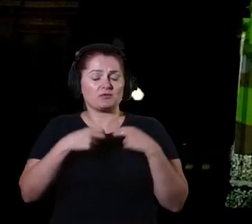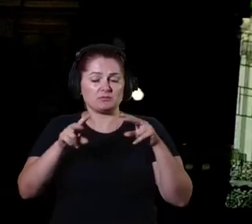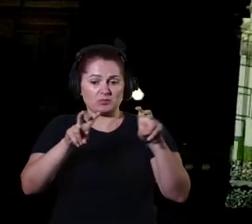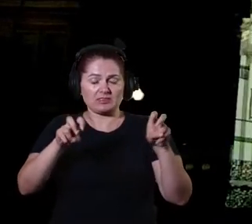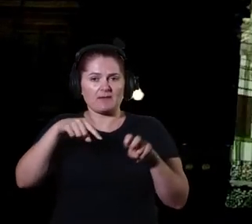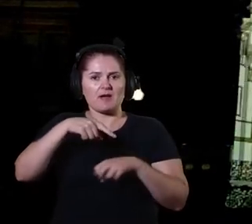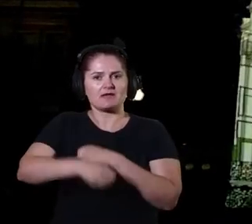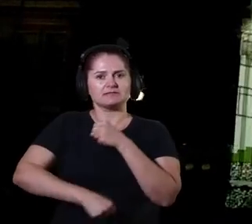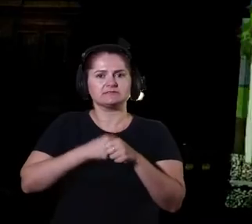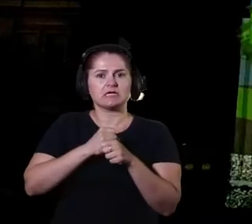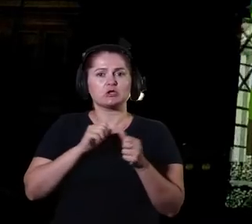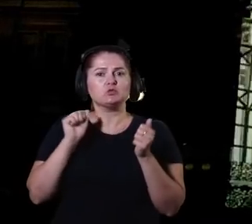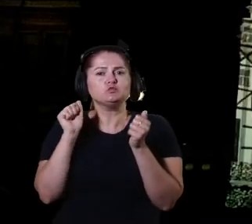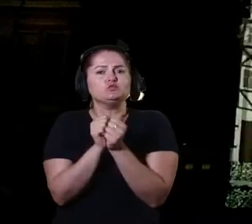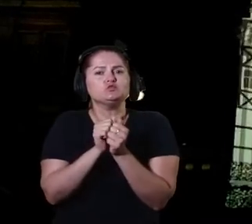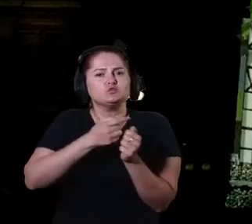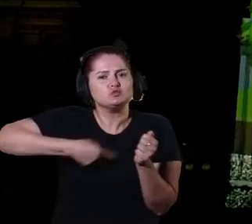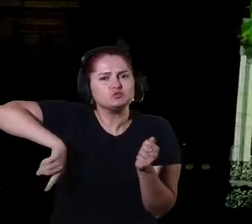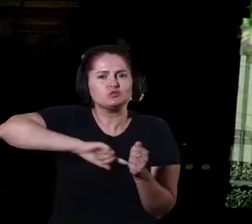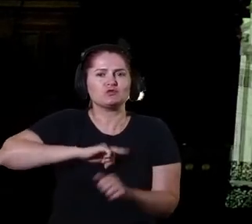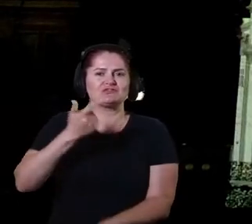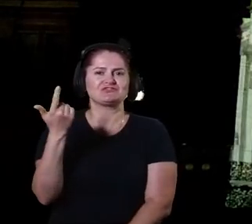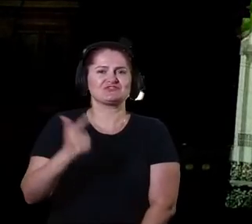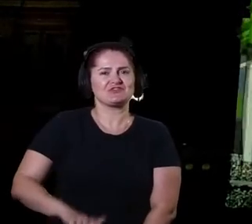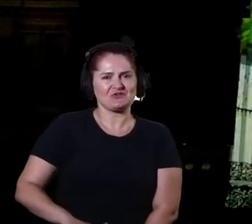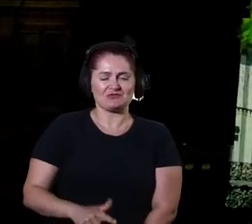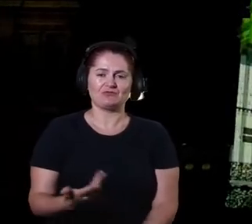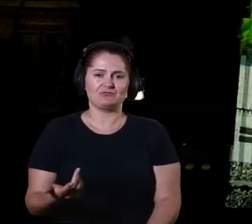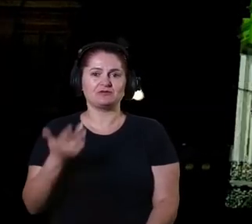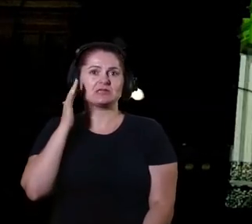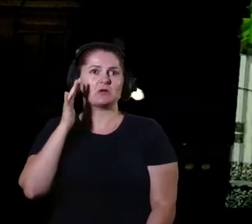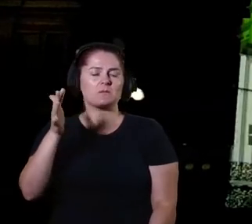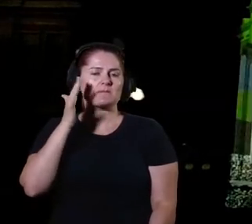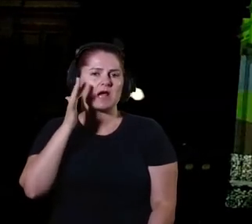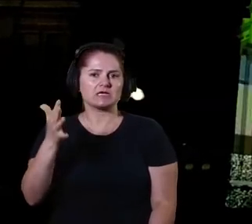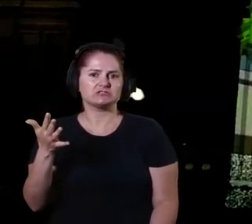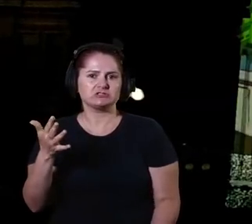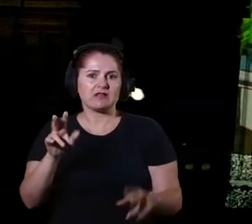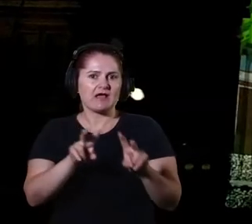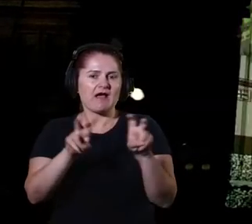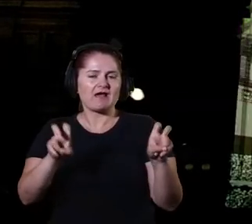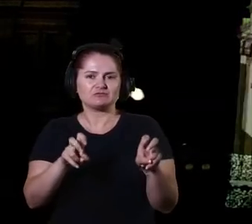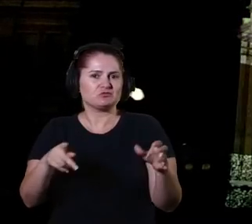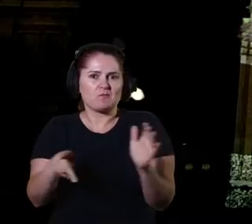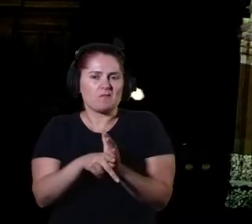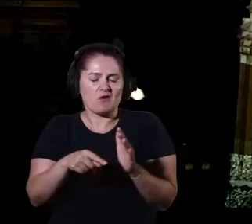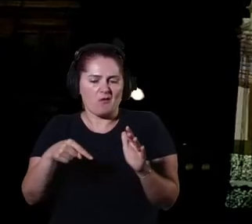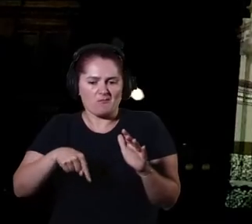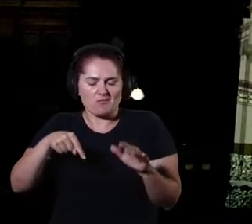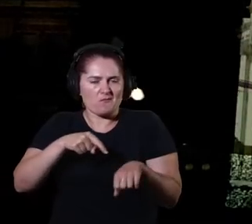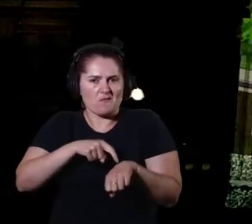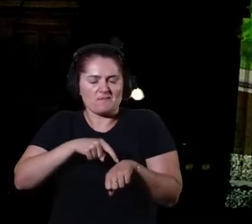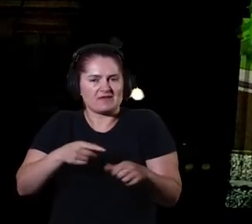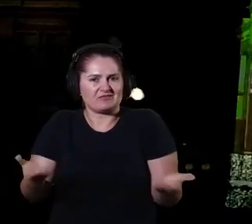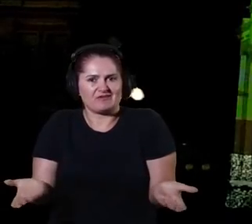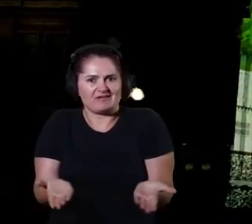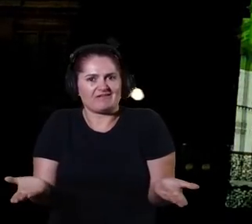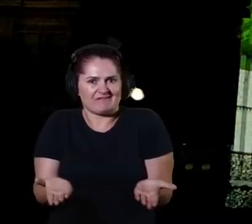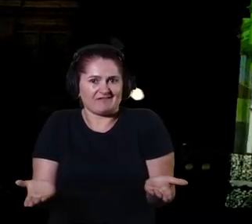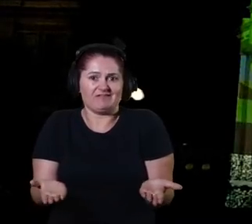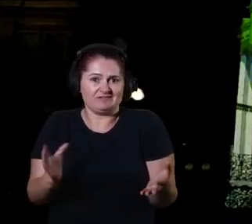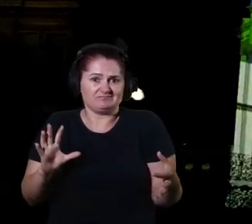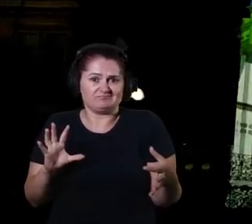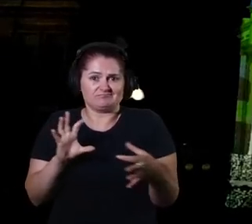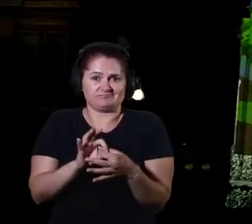vez, quem que imaginaria que nós teríamos uma Festa da Uva com um tema desse, que ele é muito atual, que ele é muito propício para o momento, né? E